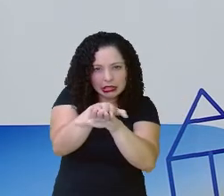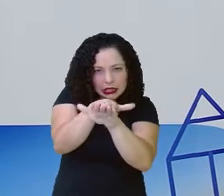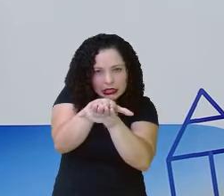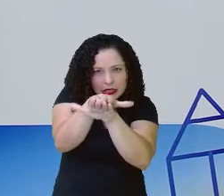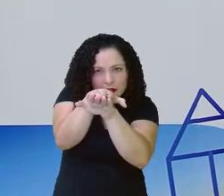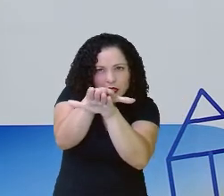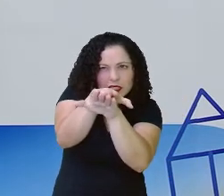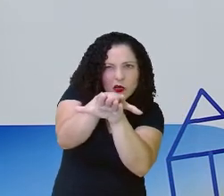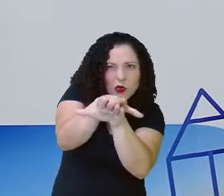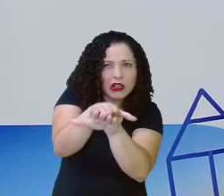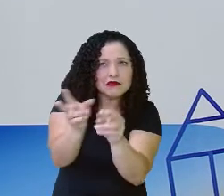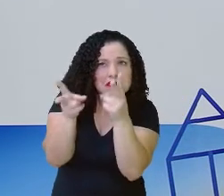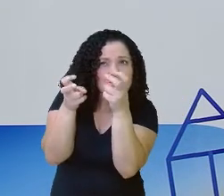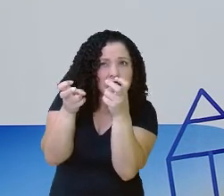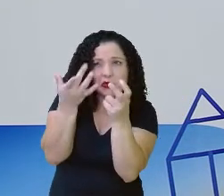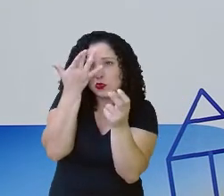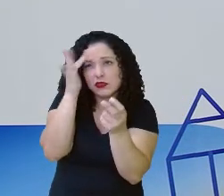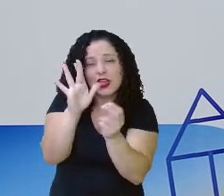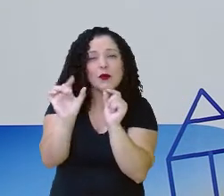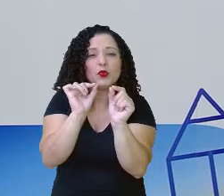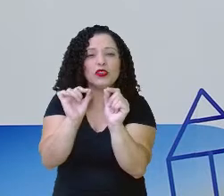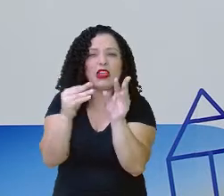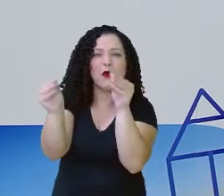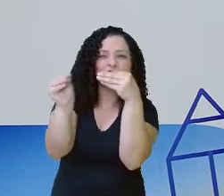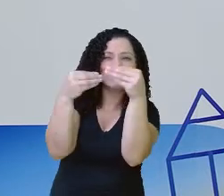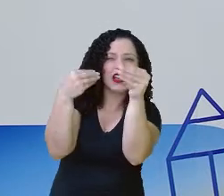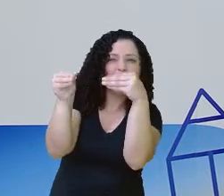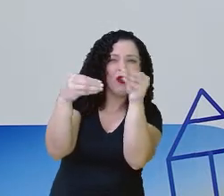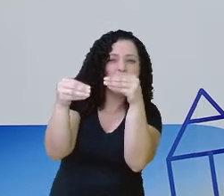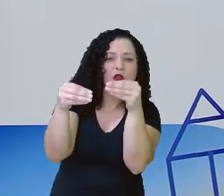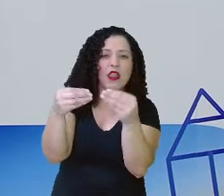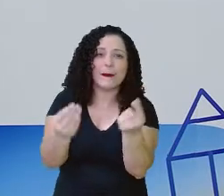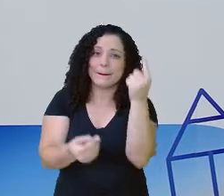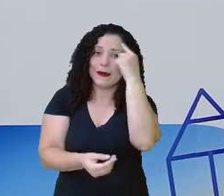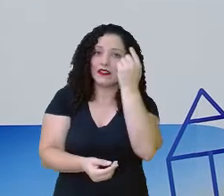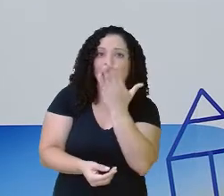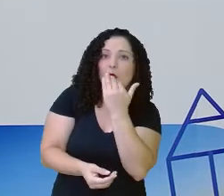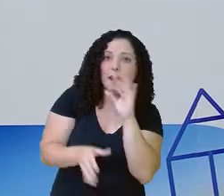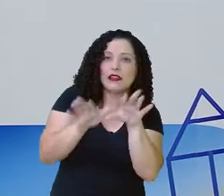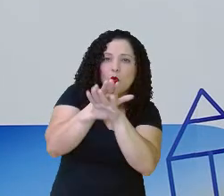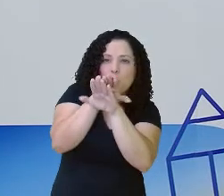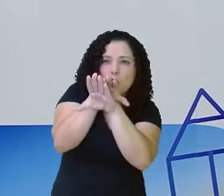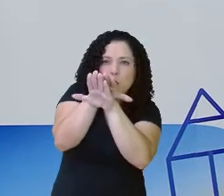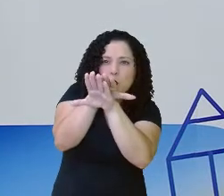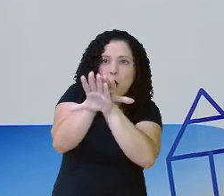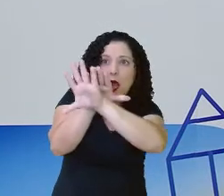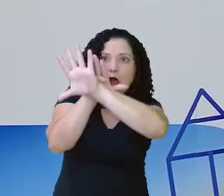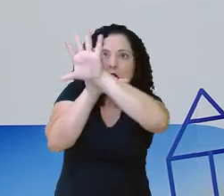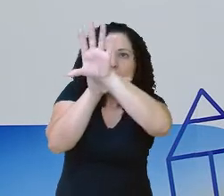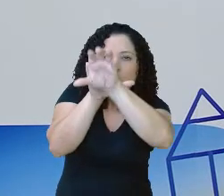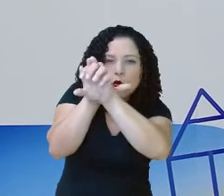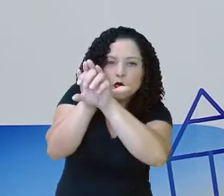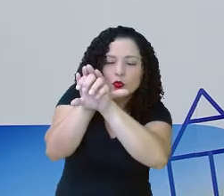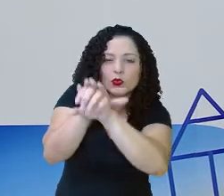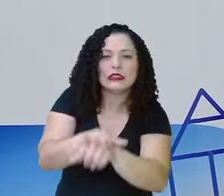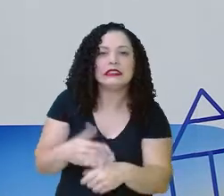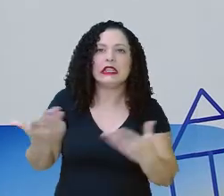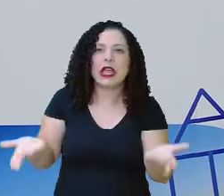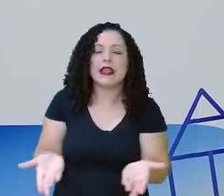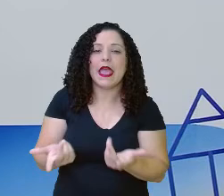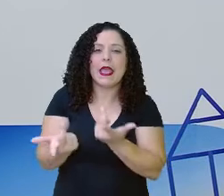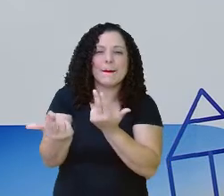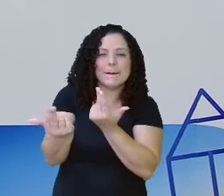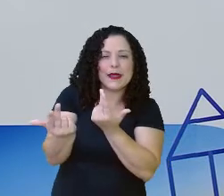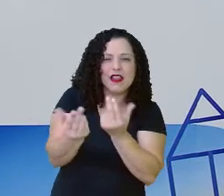dizer que aquilo é uma sacola e aquilo é uma alga. Então eu vou comer a alga e vou deixar a sacola passar. Não, ela confunde. Como é